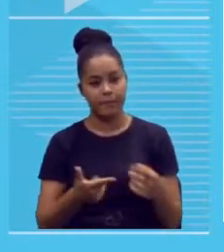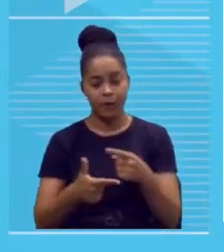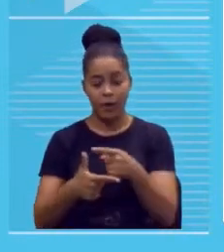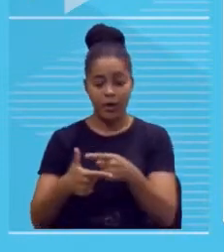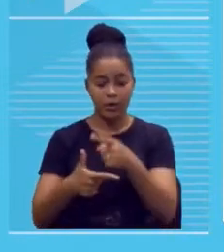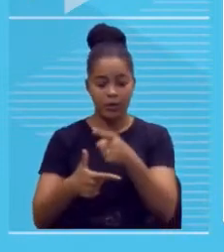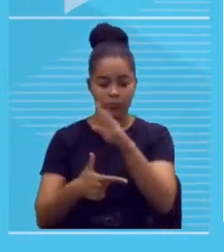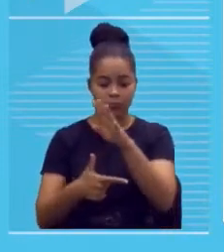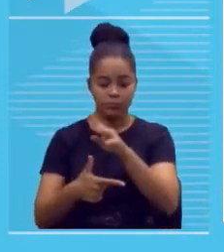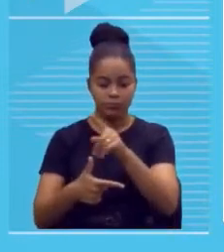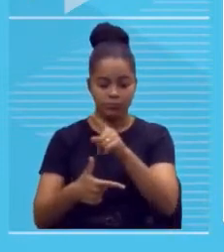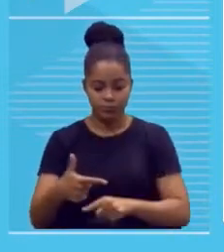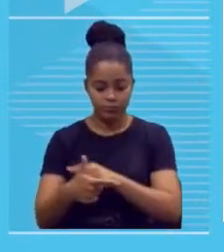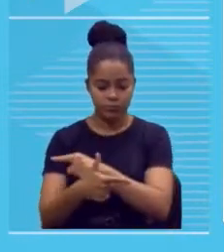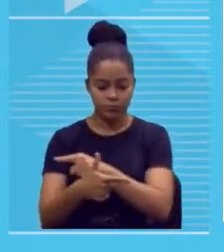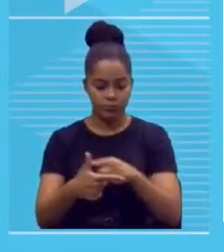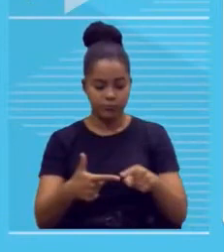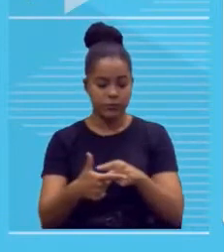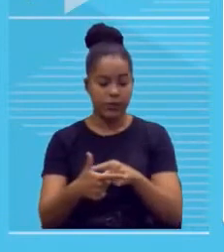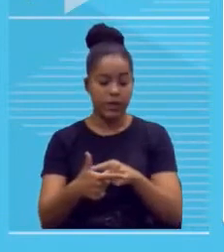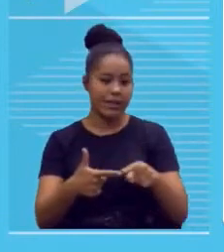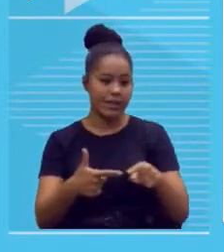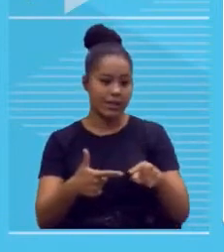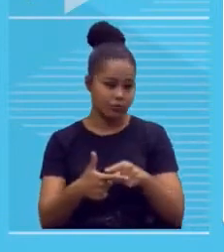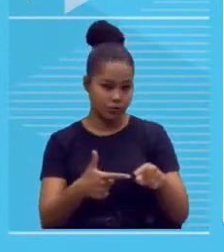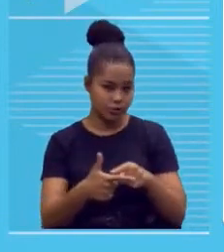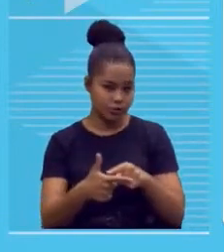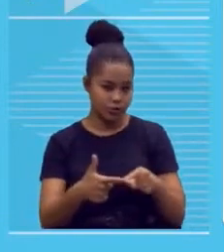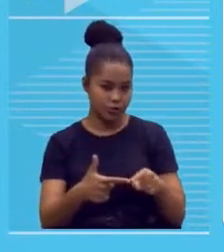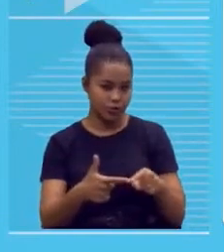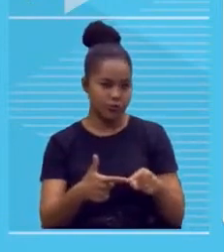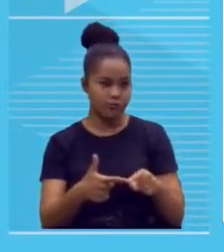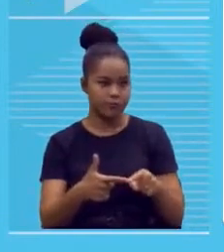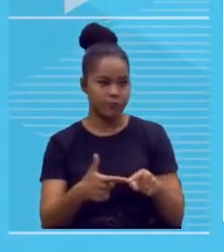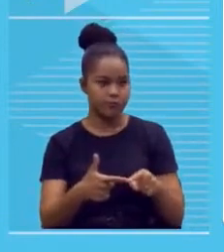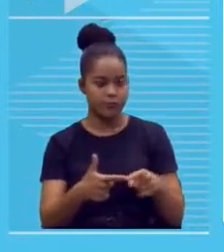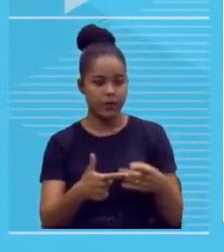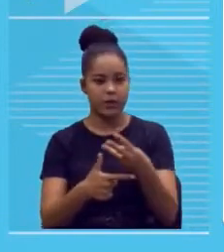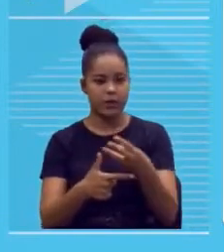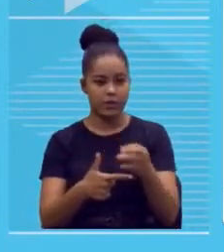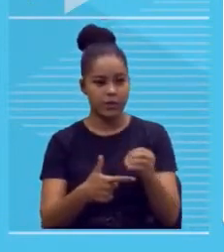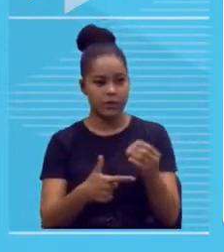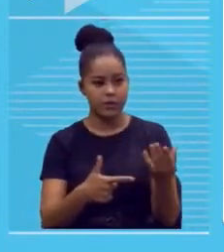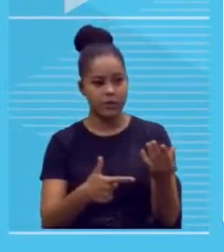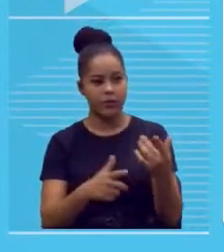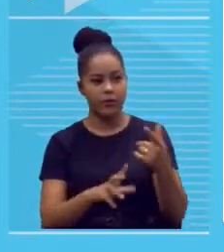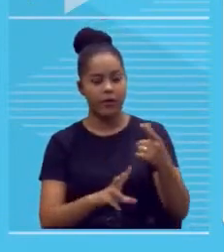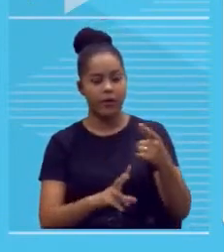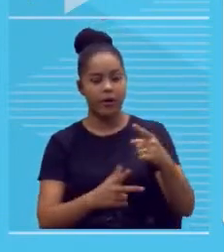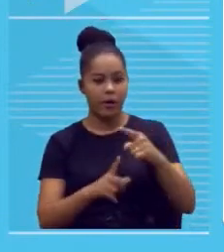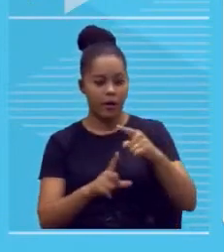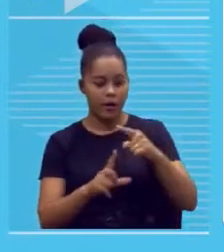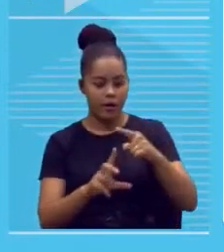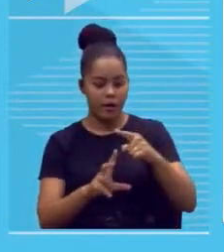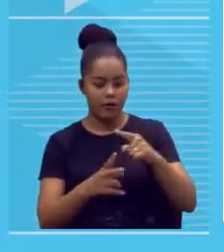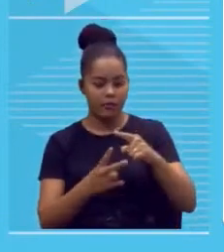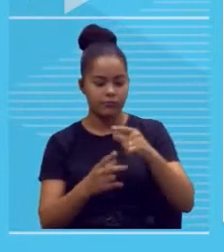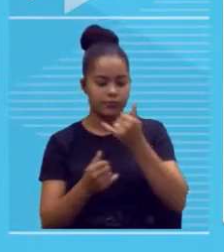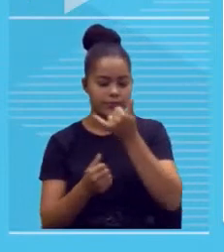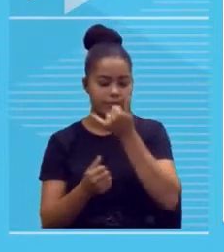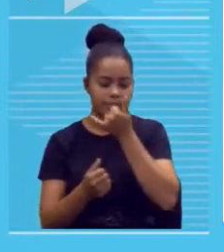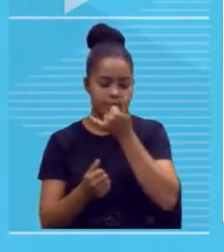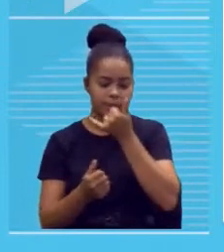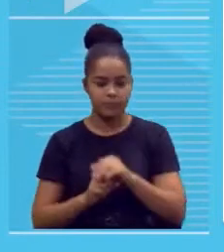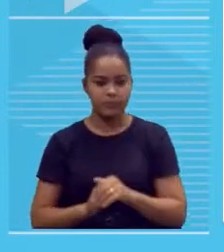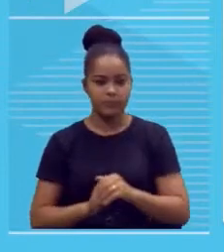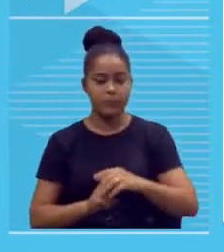tangente de 30 graus. O meu M vai ser raiz de 3 sobre 3. Tudo bem